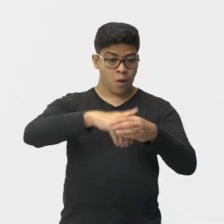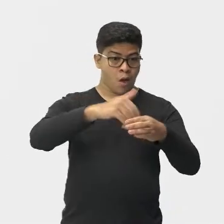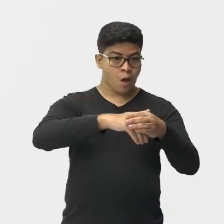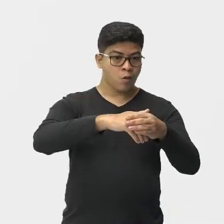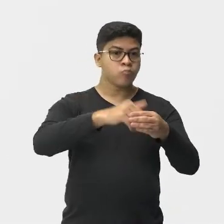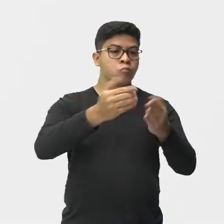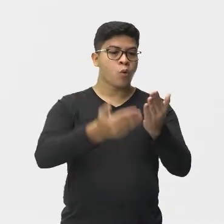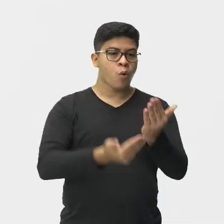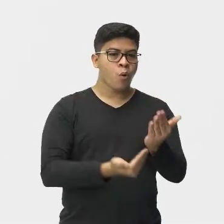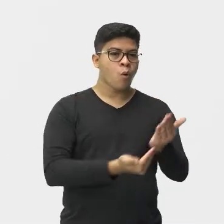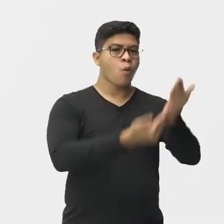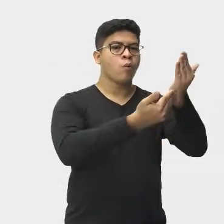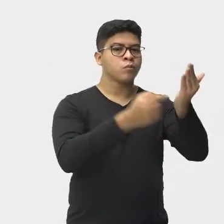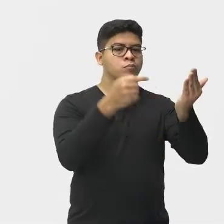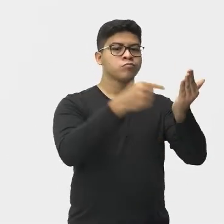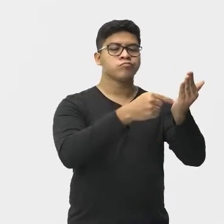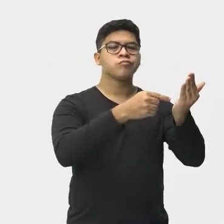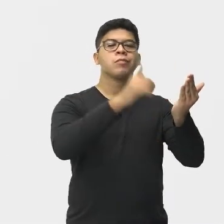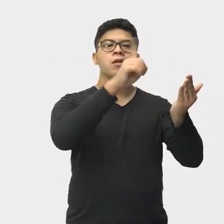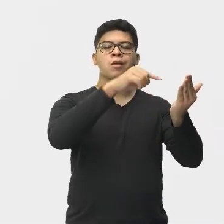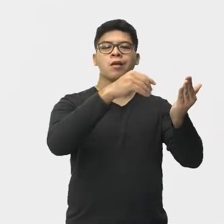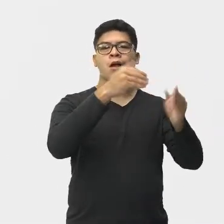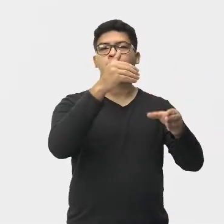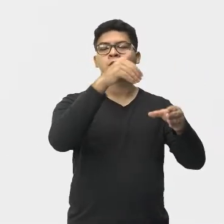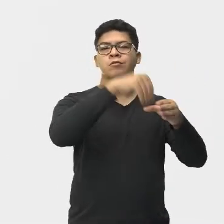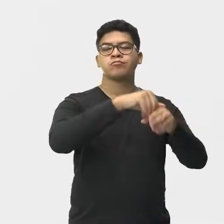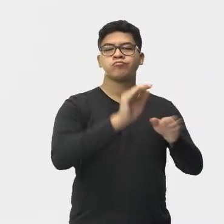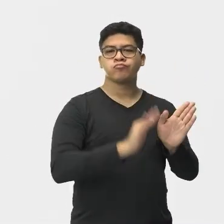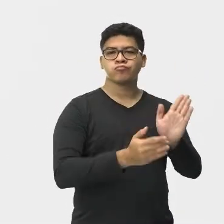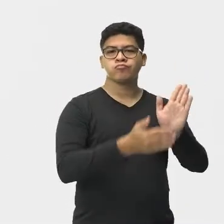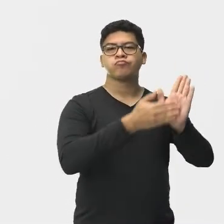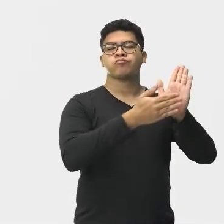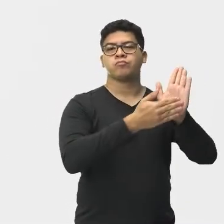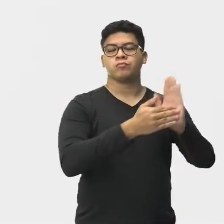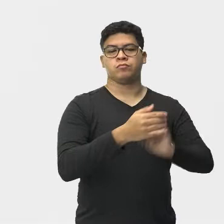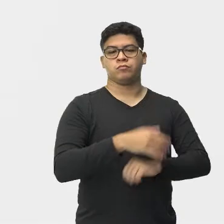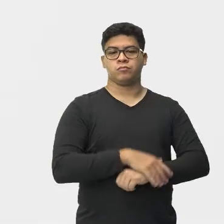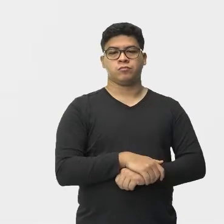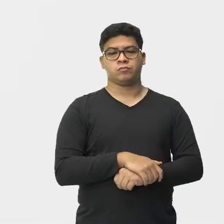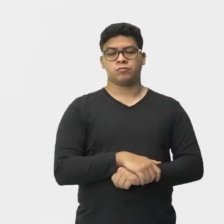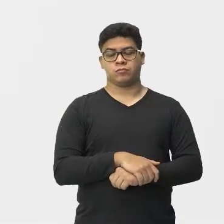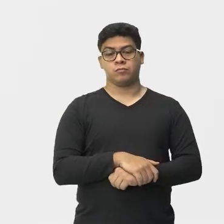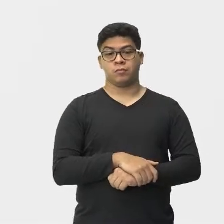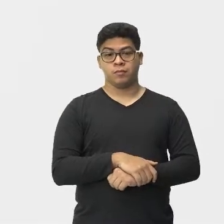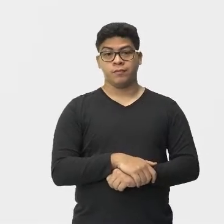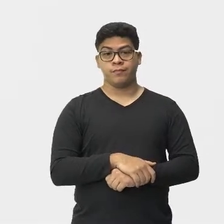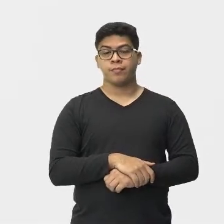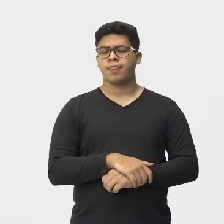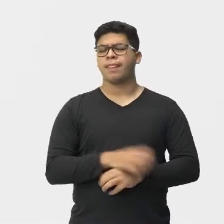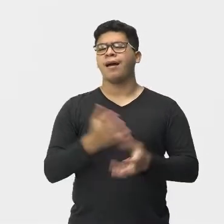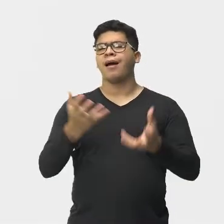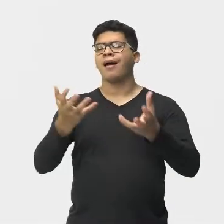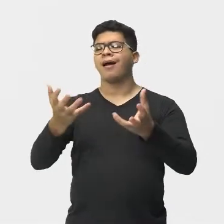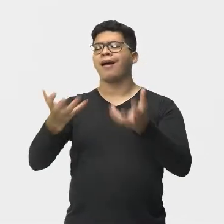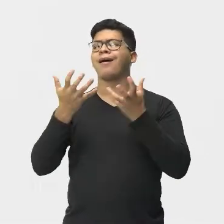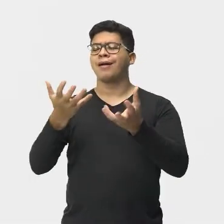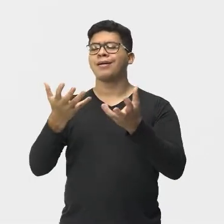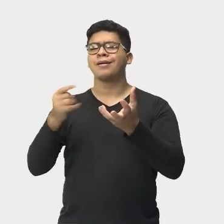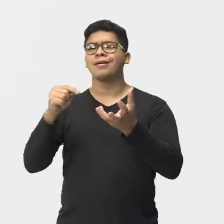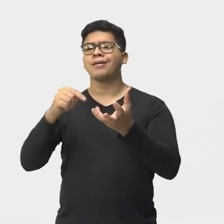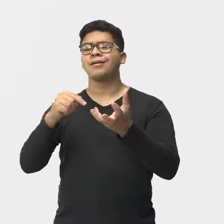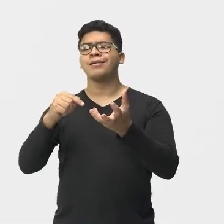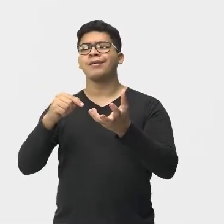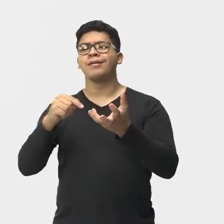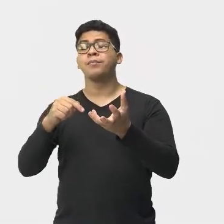aqui o verbo querer, ó, queremos. E aí vem essa pergunta, que